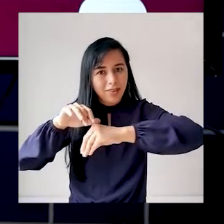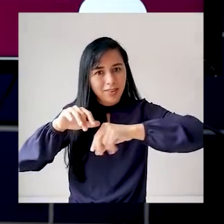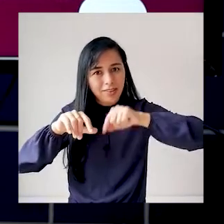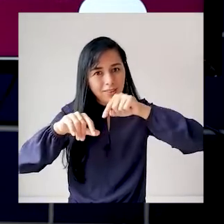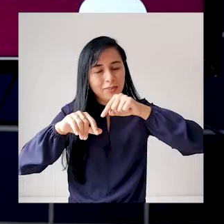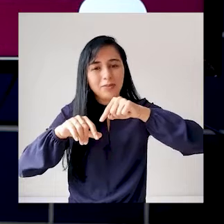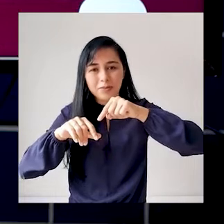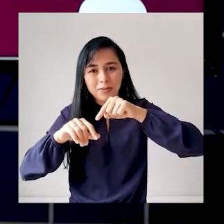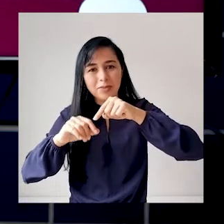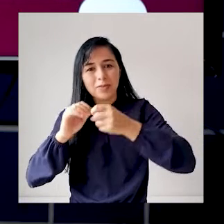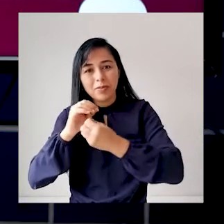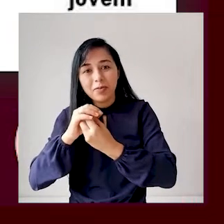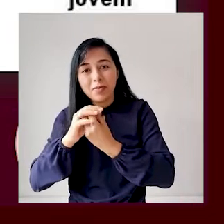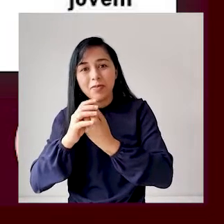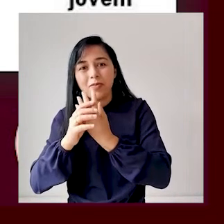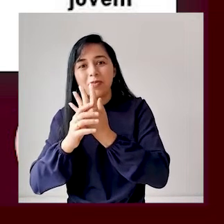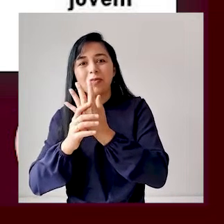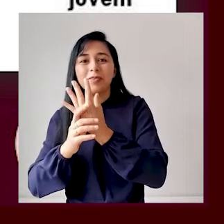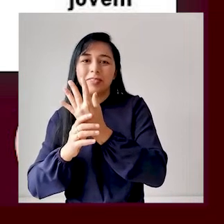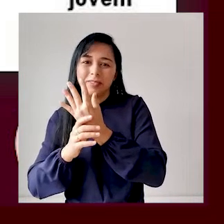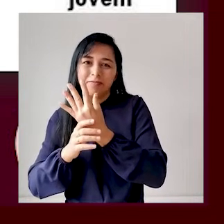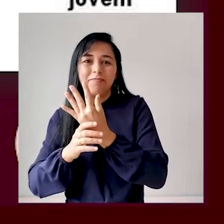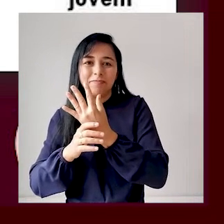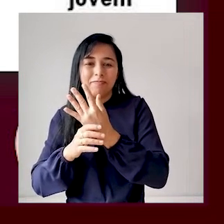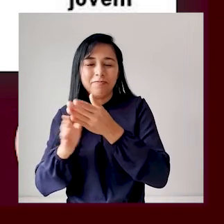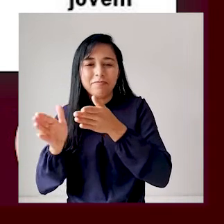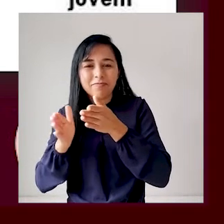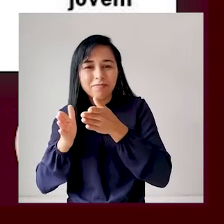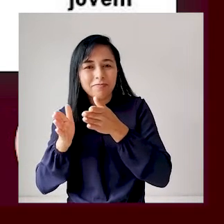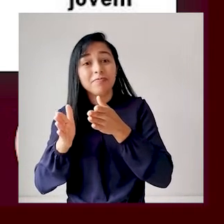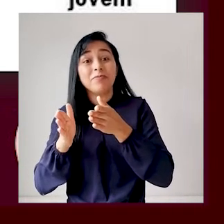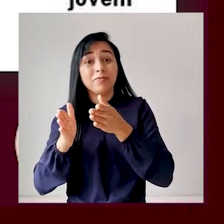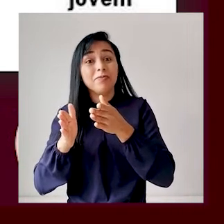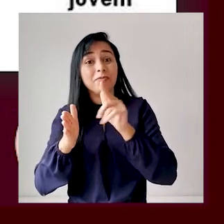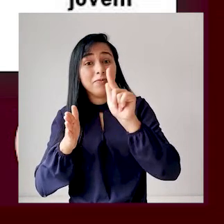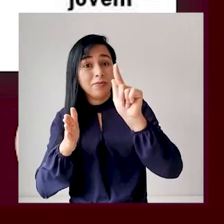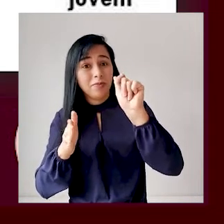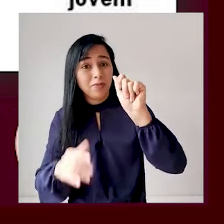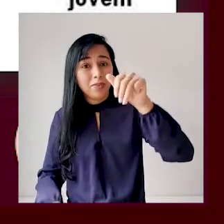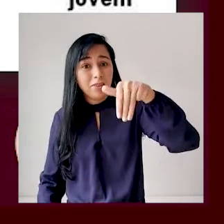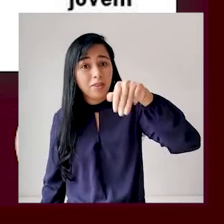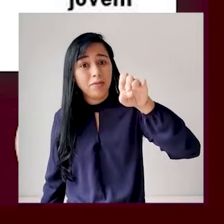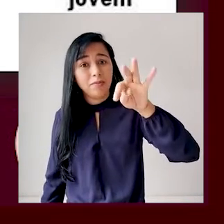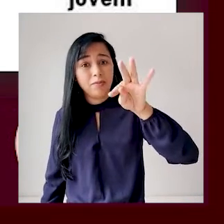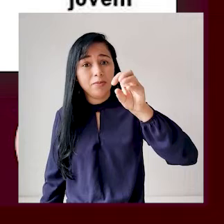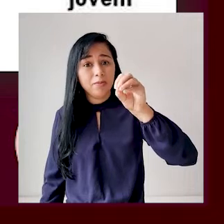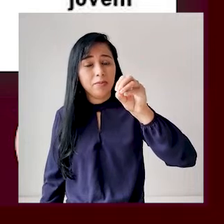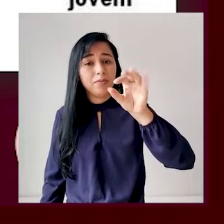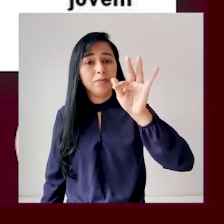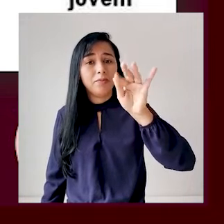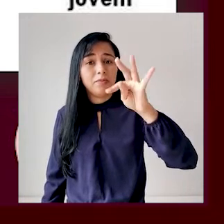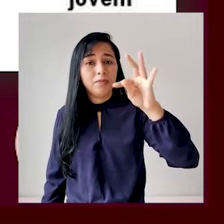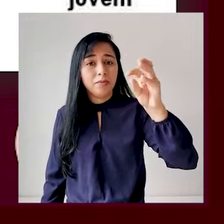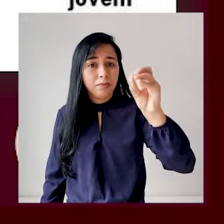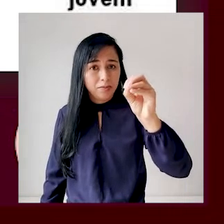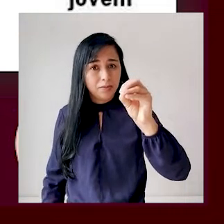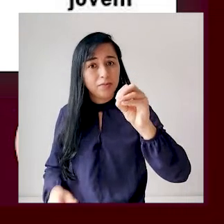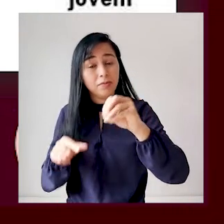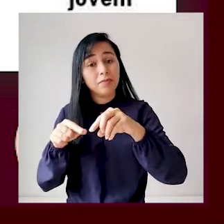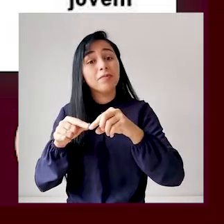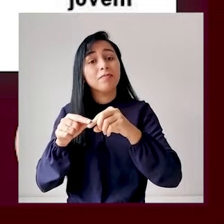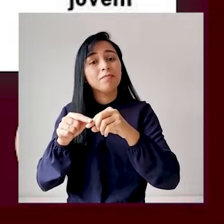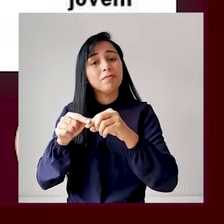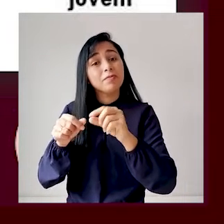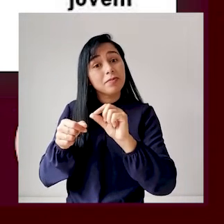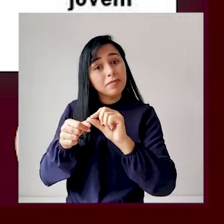ao desenvolvimento, geram uma outra fase chamada de gametófito. Esse gametófito